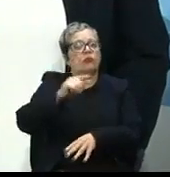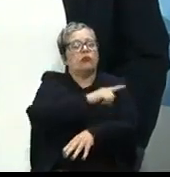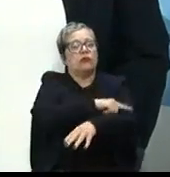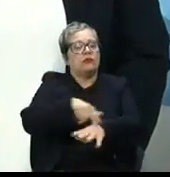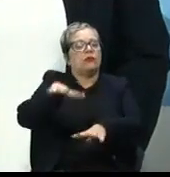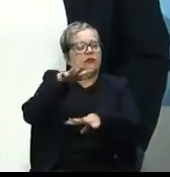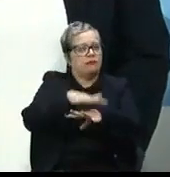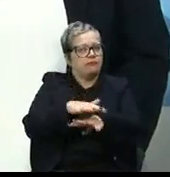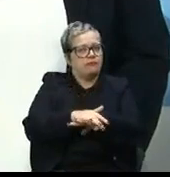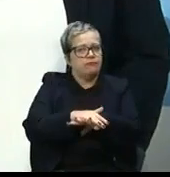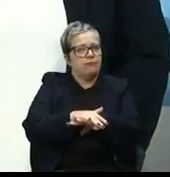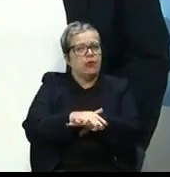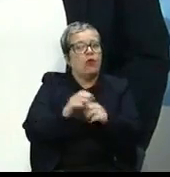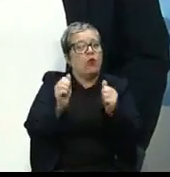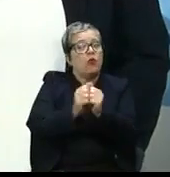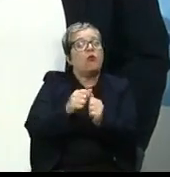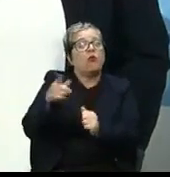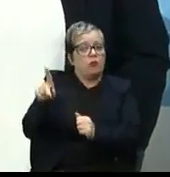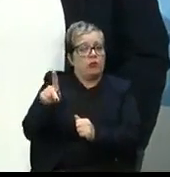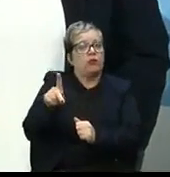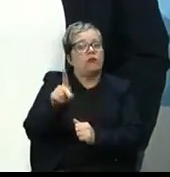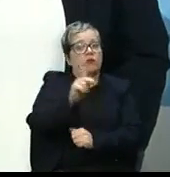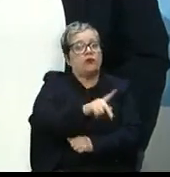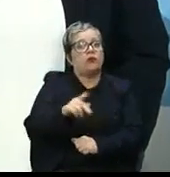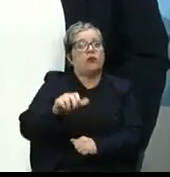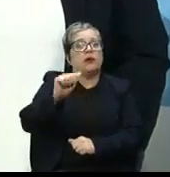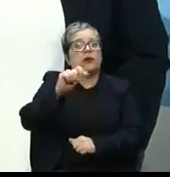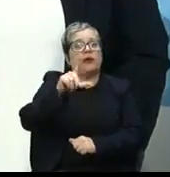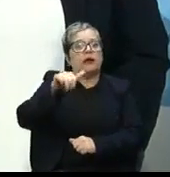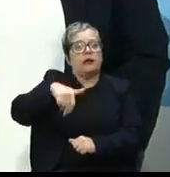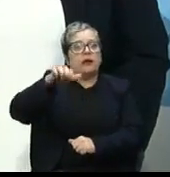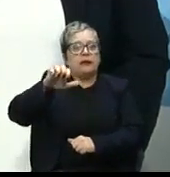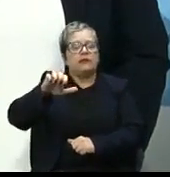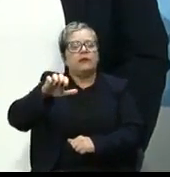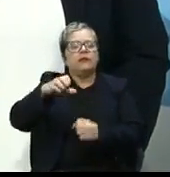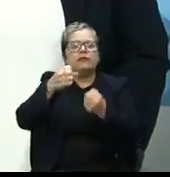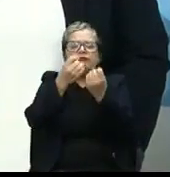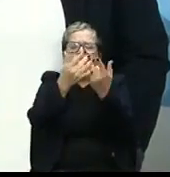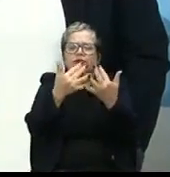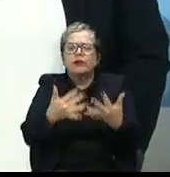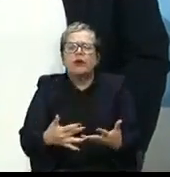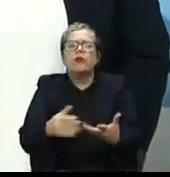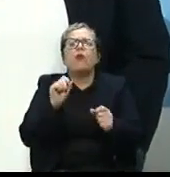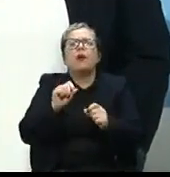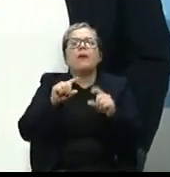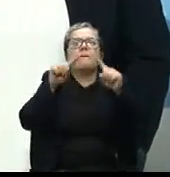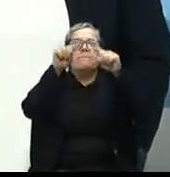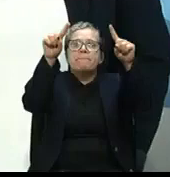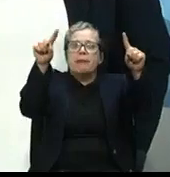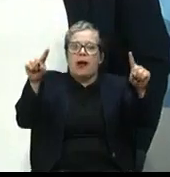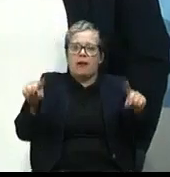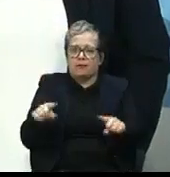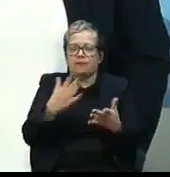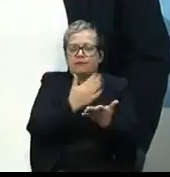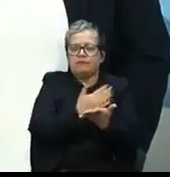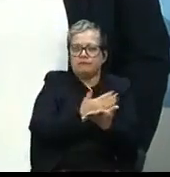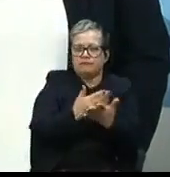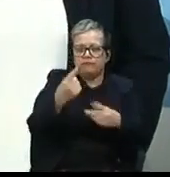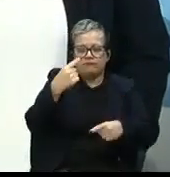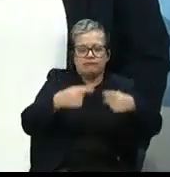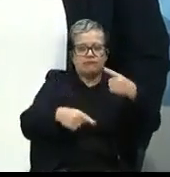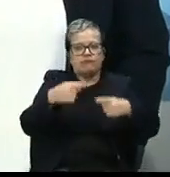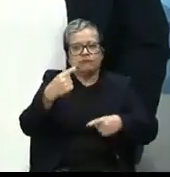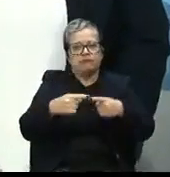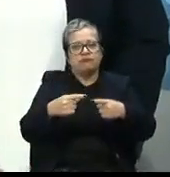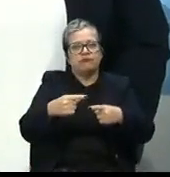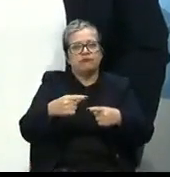educação matemática. Como a professora Aline já colocou, nós vamos abordar sobre a temática matrizes. E para iniciar a discussão,